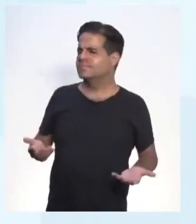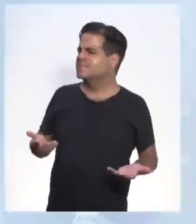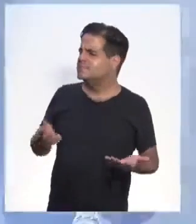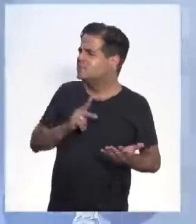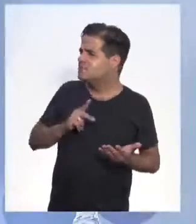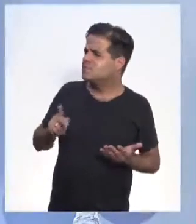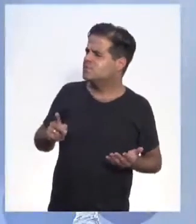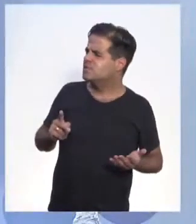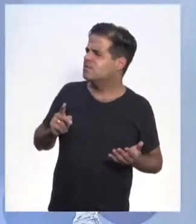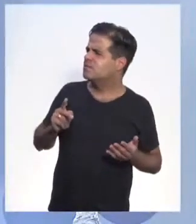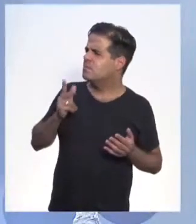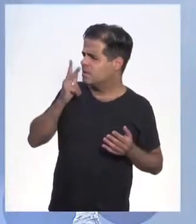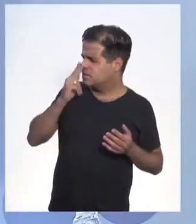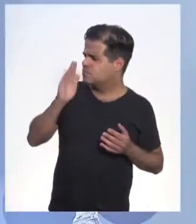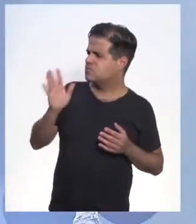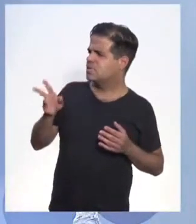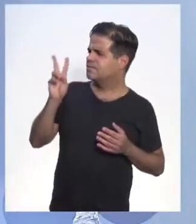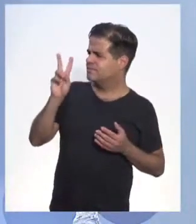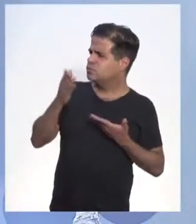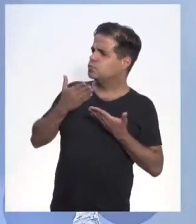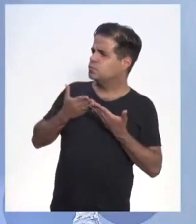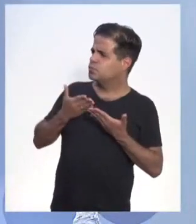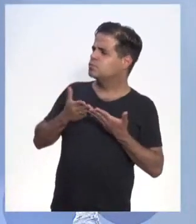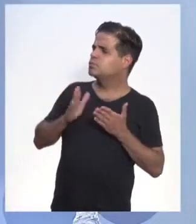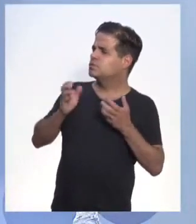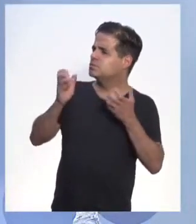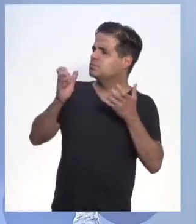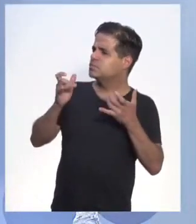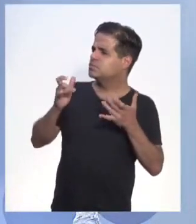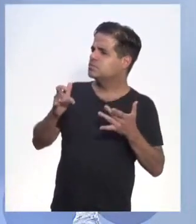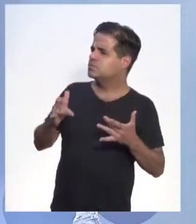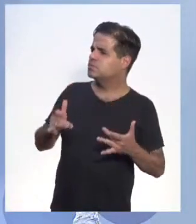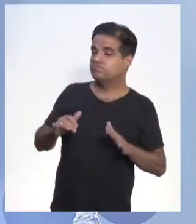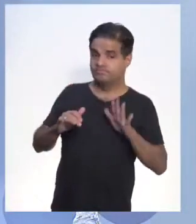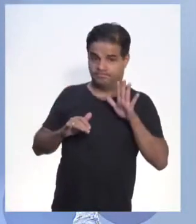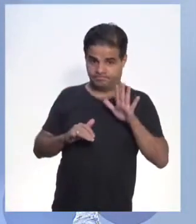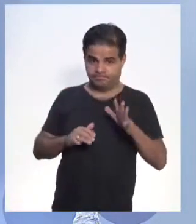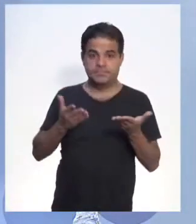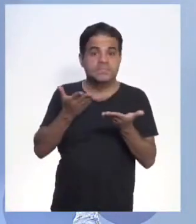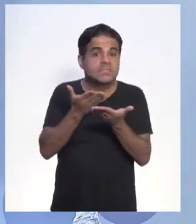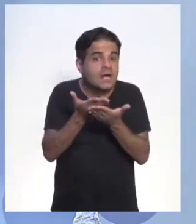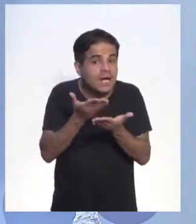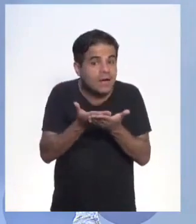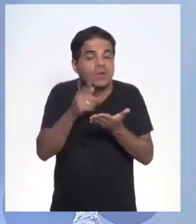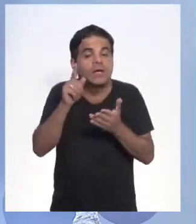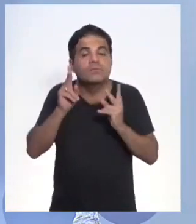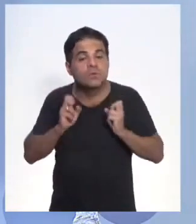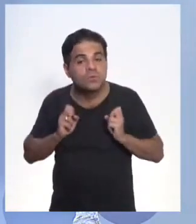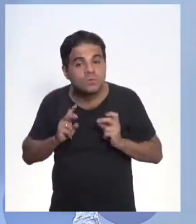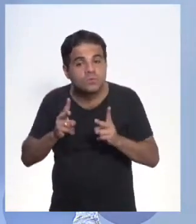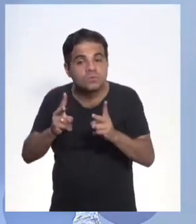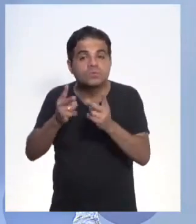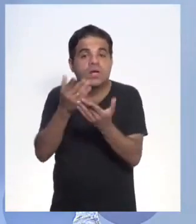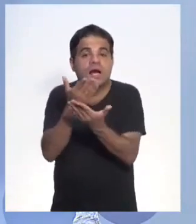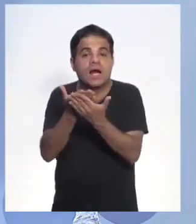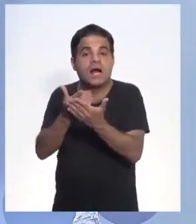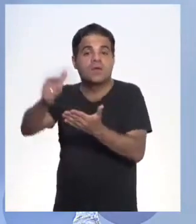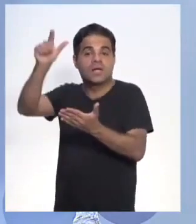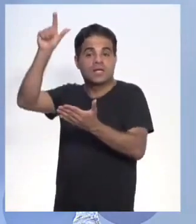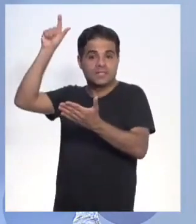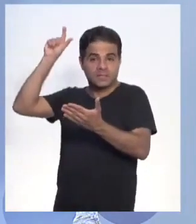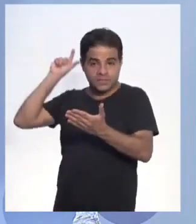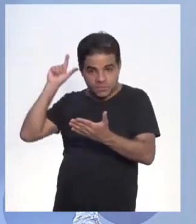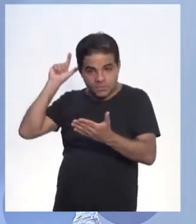professora, mas eu acho que eu já vi isso. Bom, esta aula é uma continuação da nossa aula